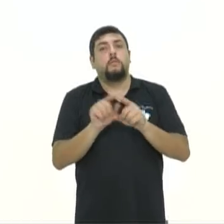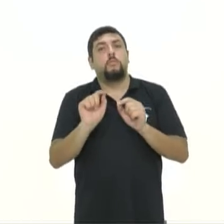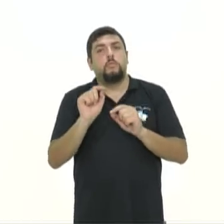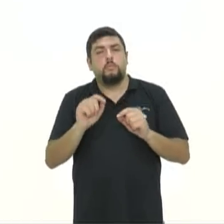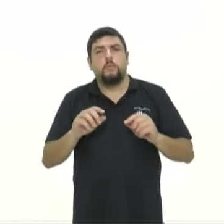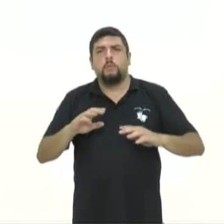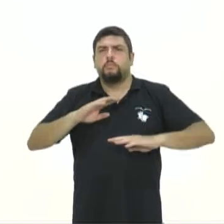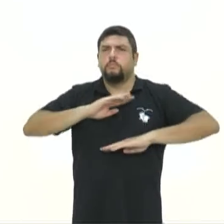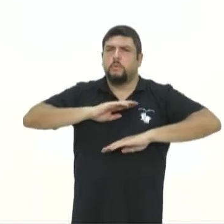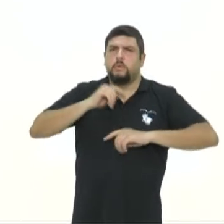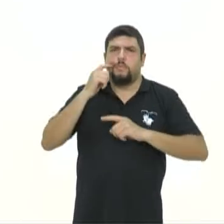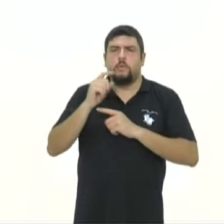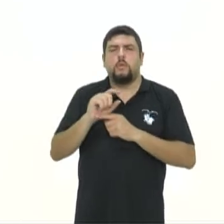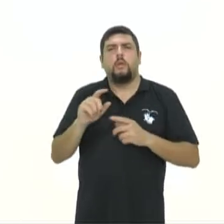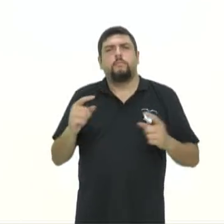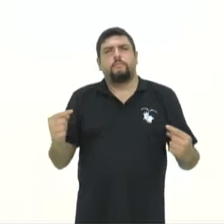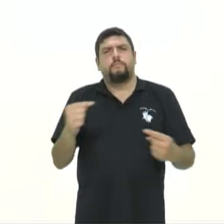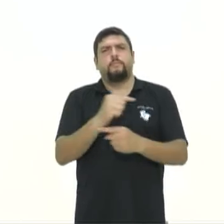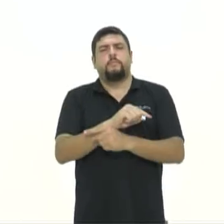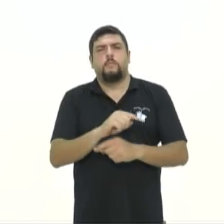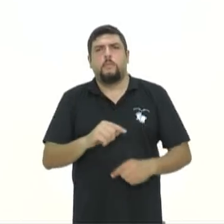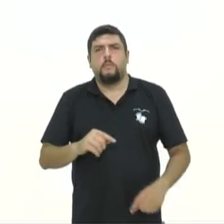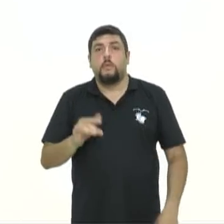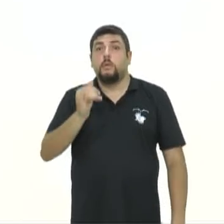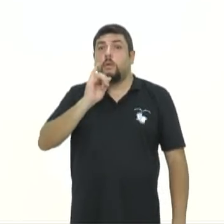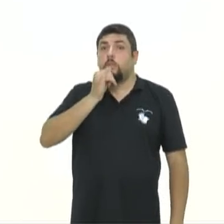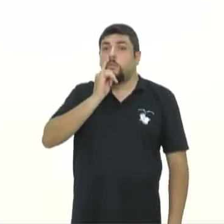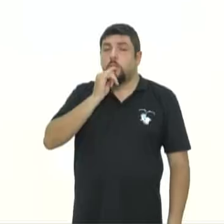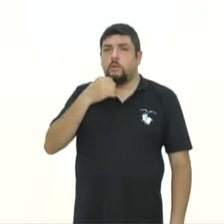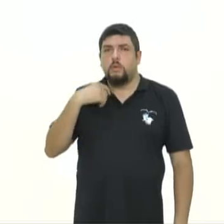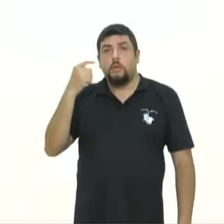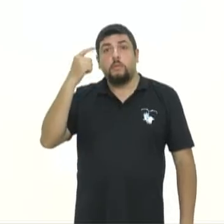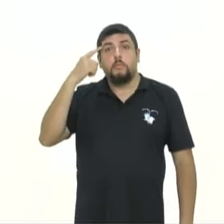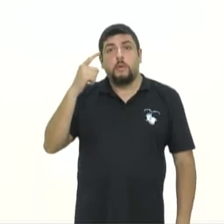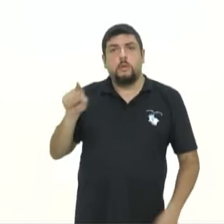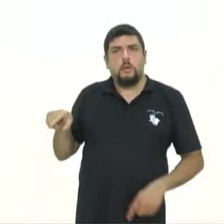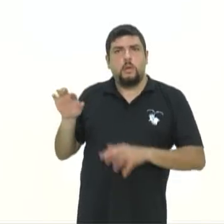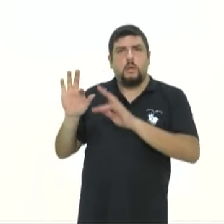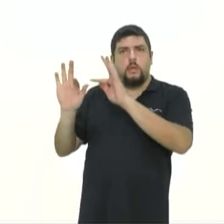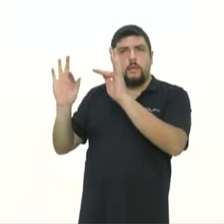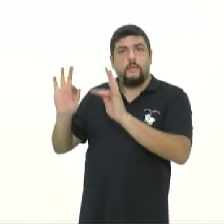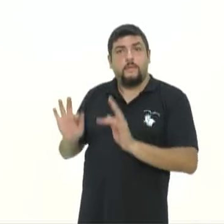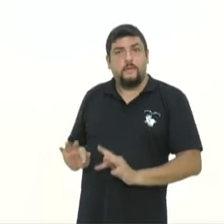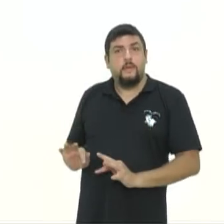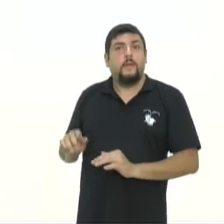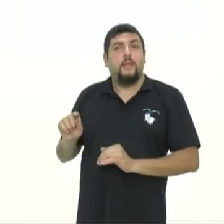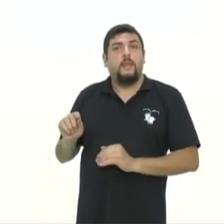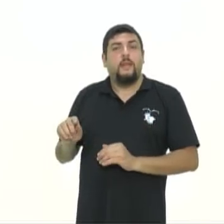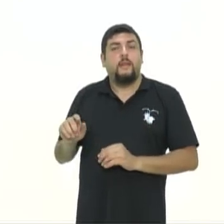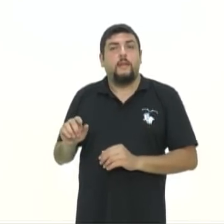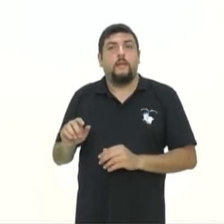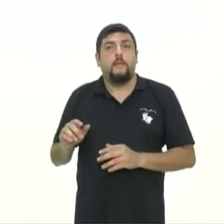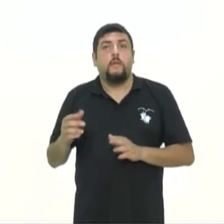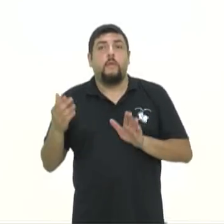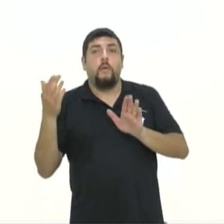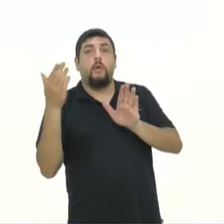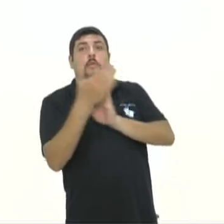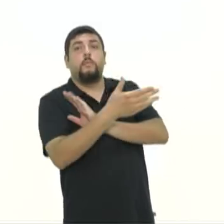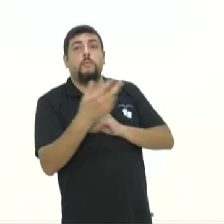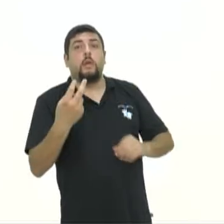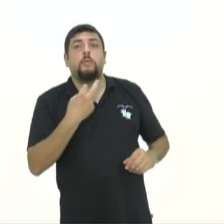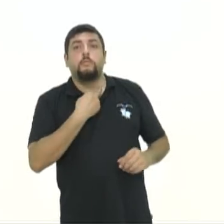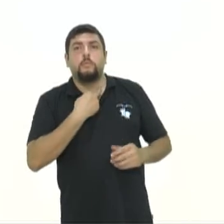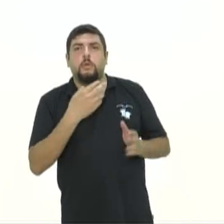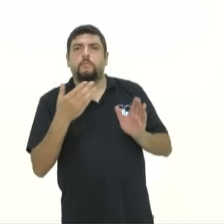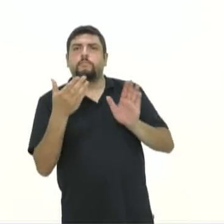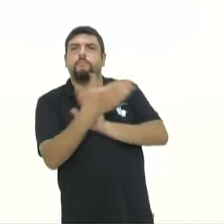situação paradoxal, né? Em algum momento a gente pensa que ela está feliz porque ela vai parar de fazer tantas compras, já que diante da pandemia a pessoa